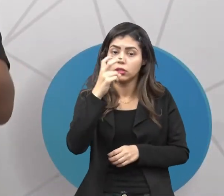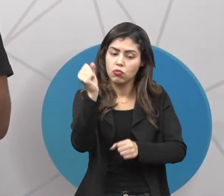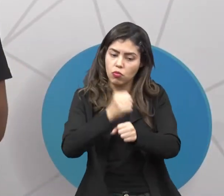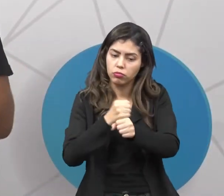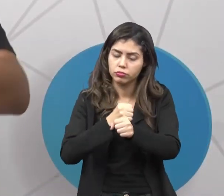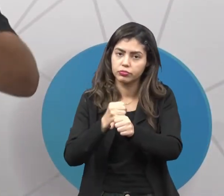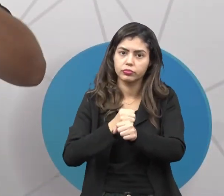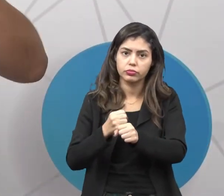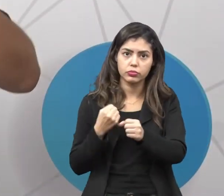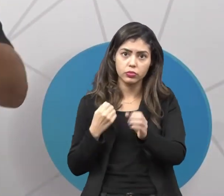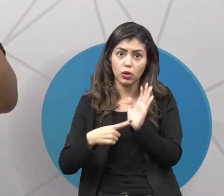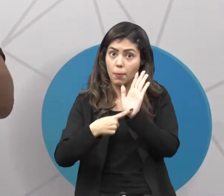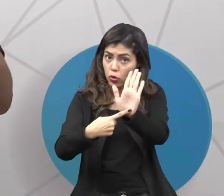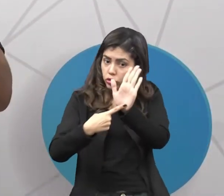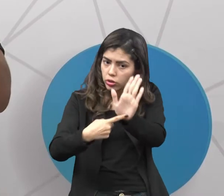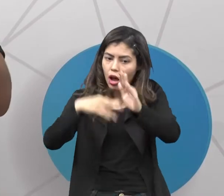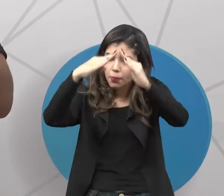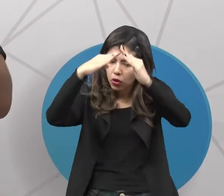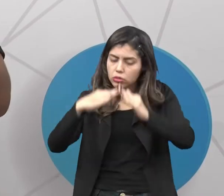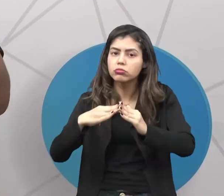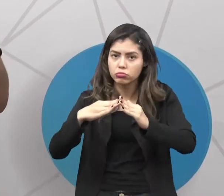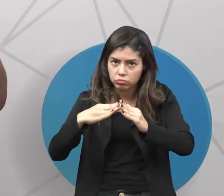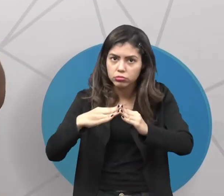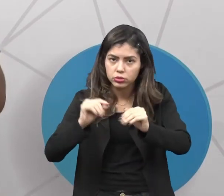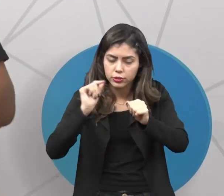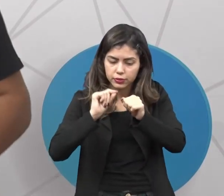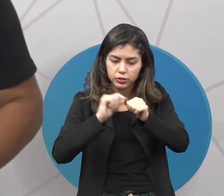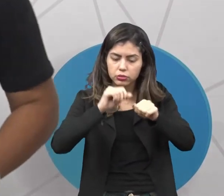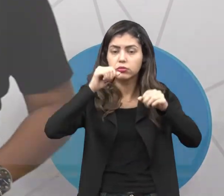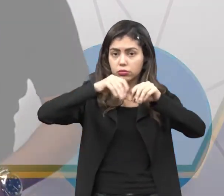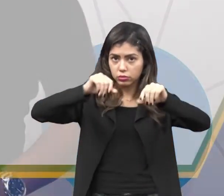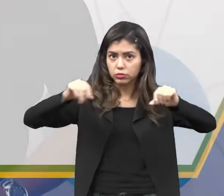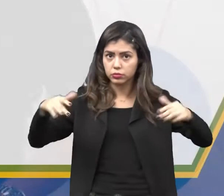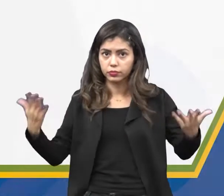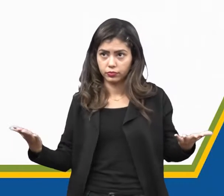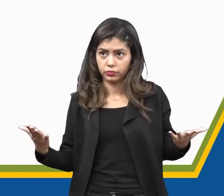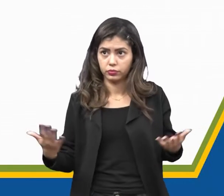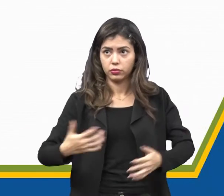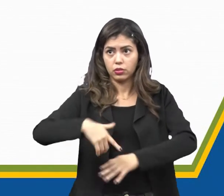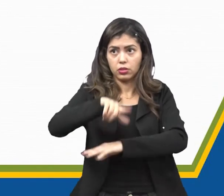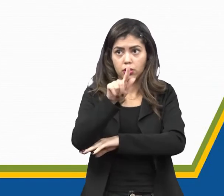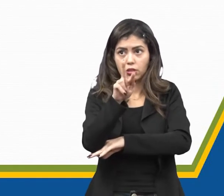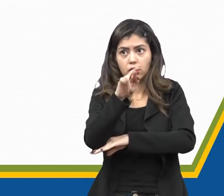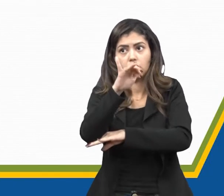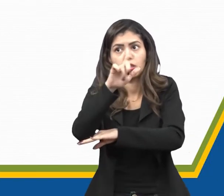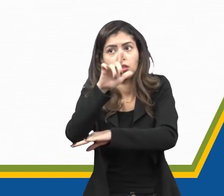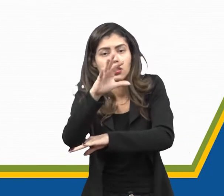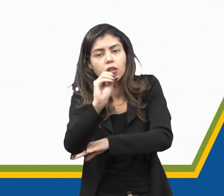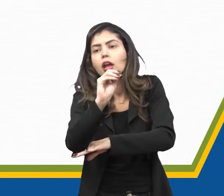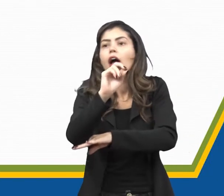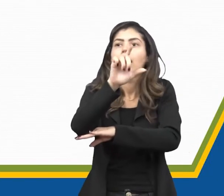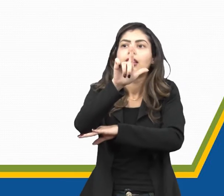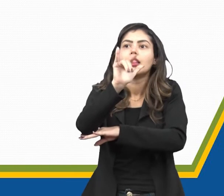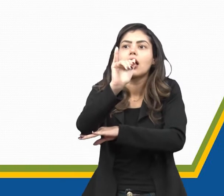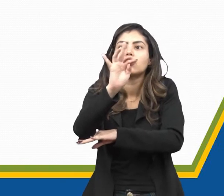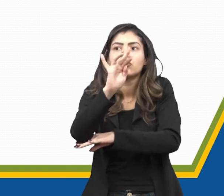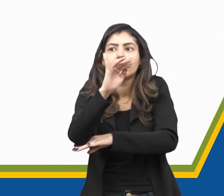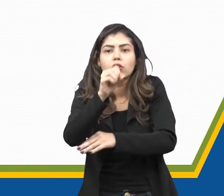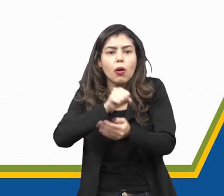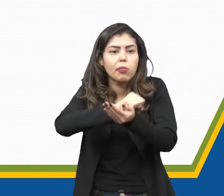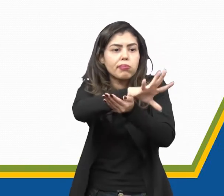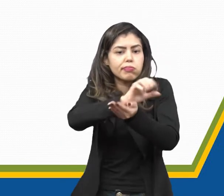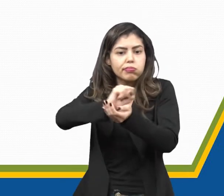você comprovando que está morando ali e produzindo nessa terra. Tá? Grileiro, latifundiário que expande suas